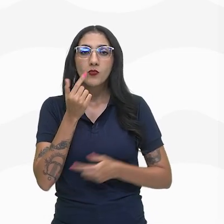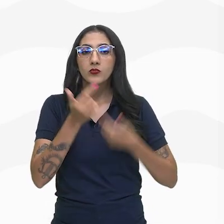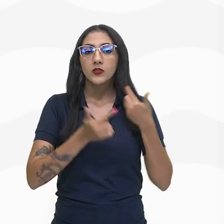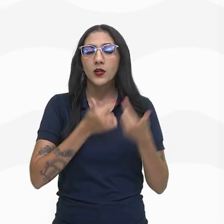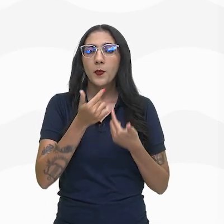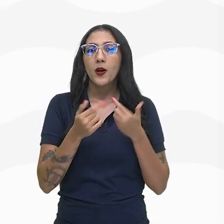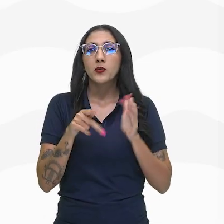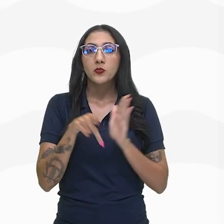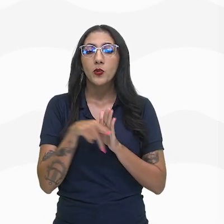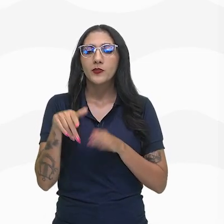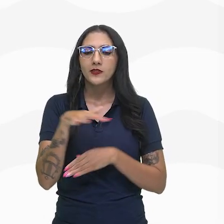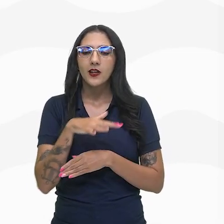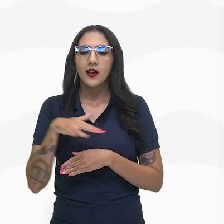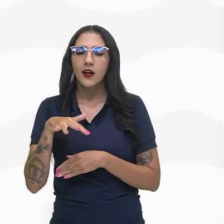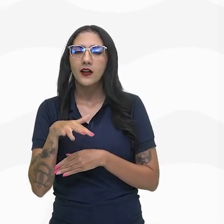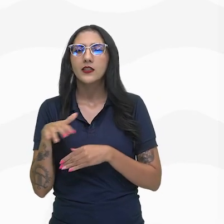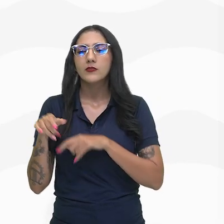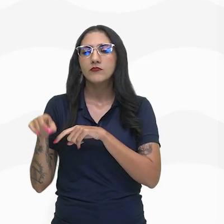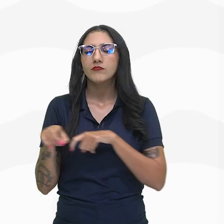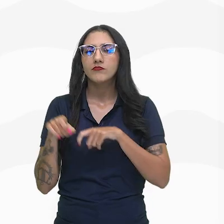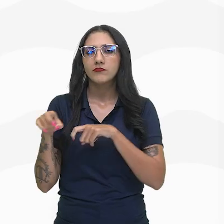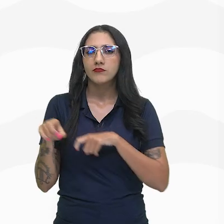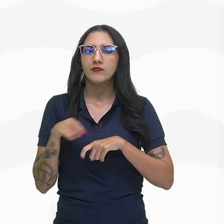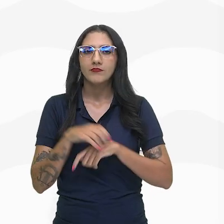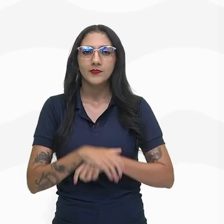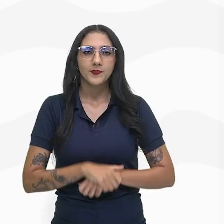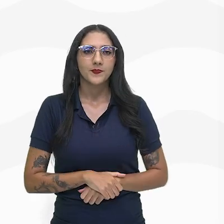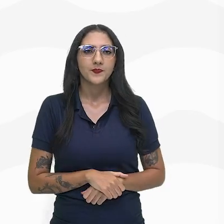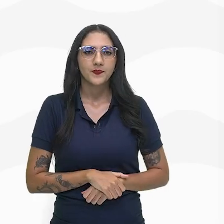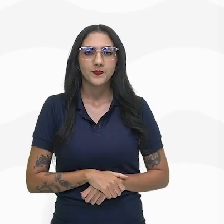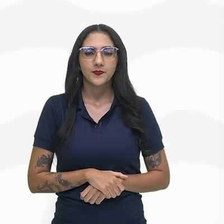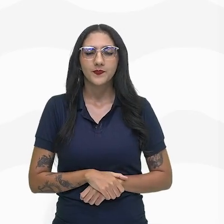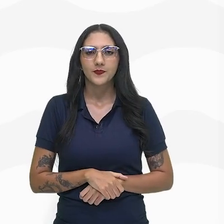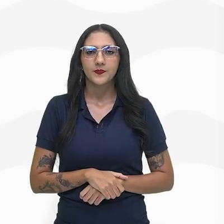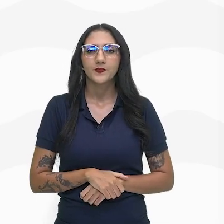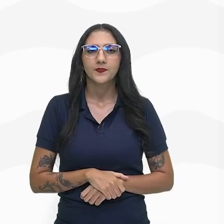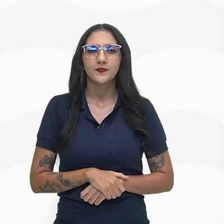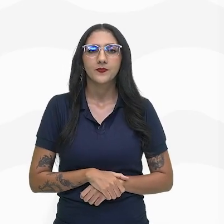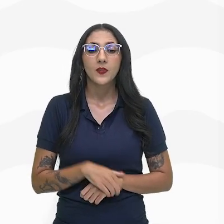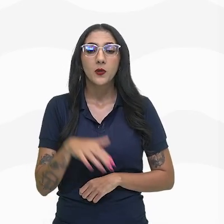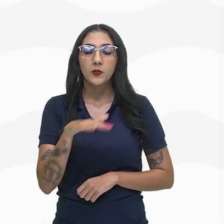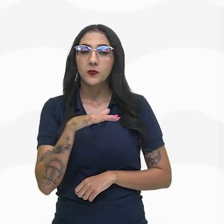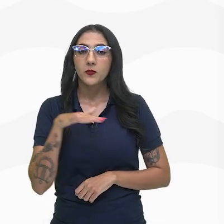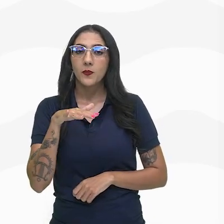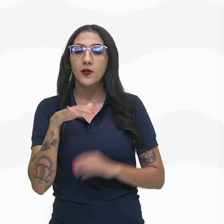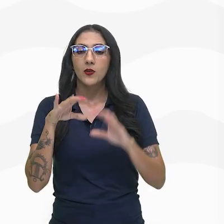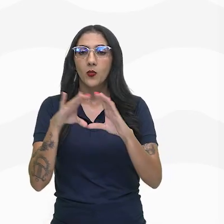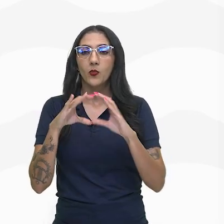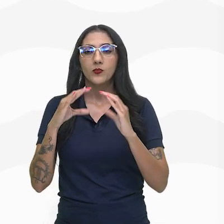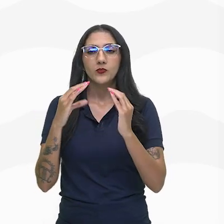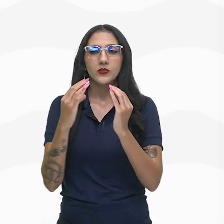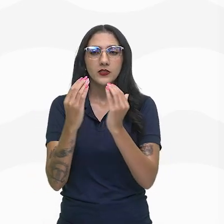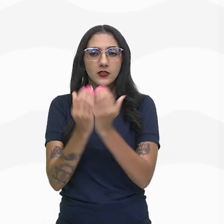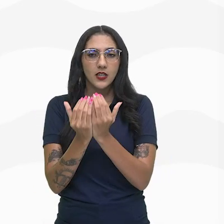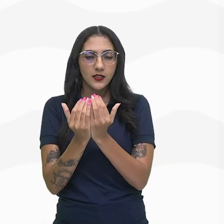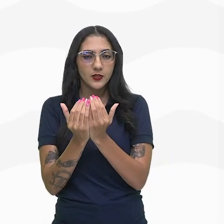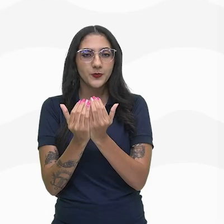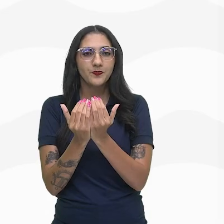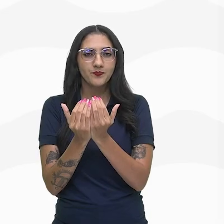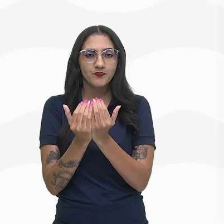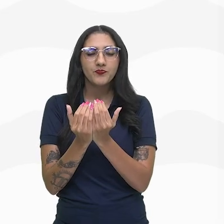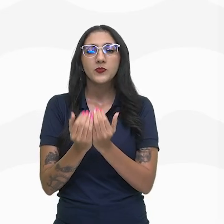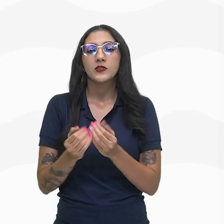ocupação ribeirinha. Vejam aqui com a gente. É numa comunidade ribeirinha e